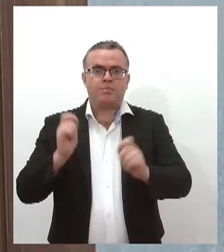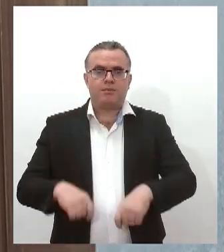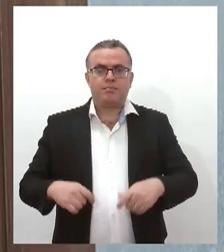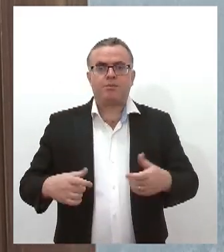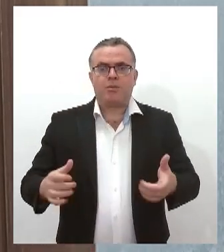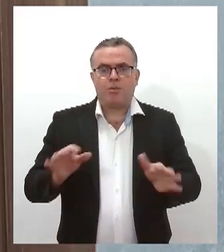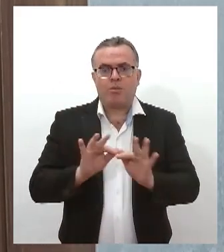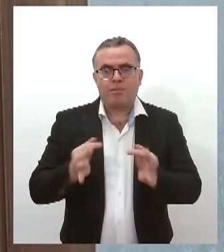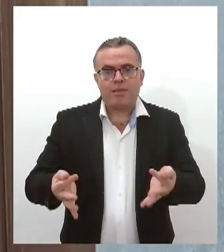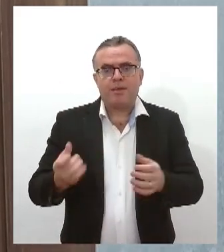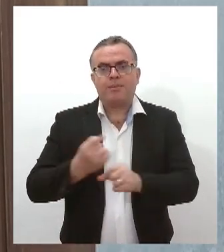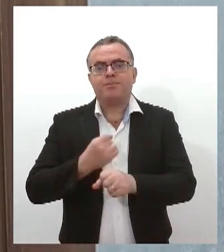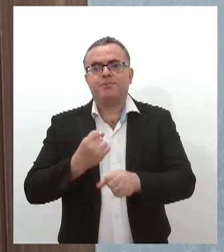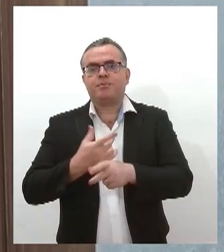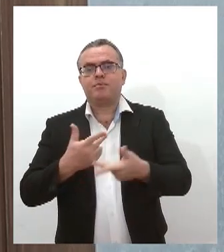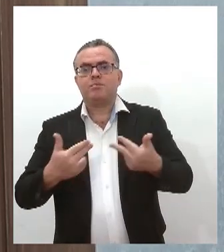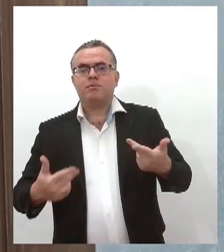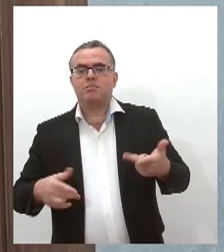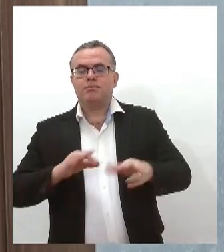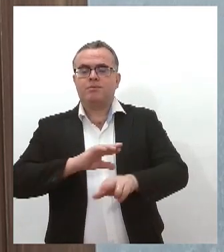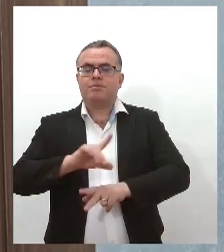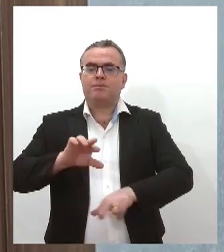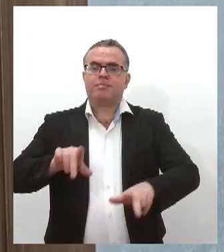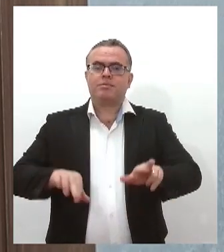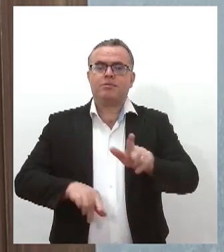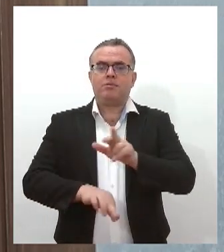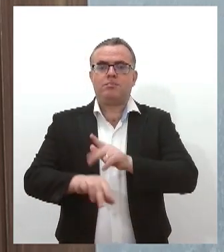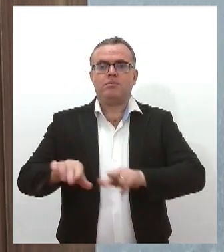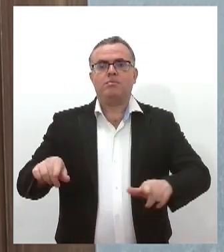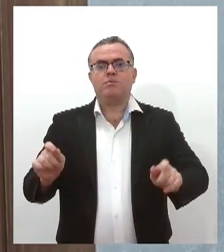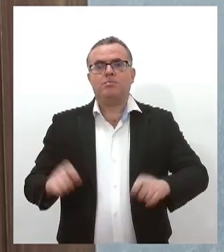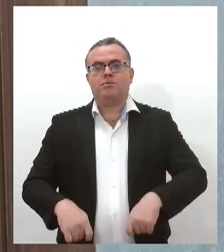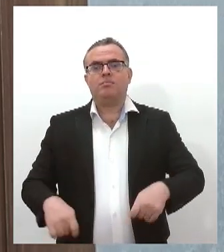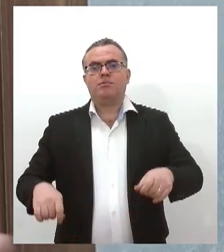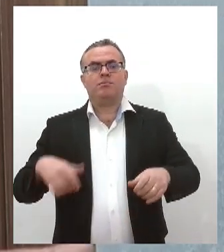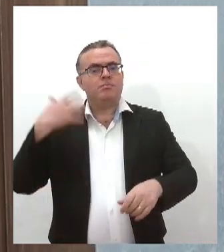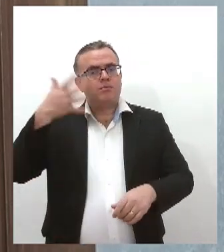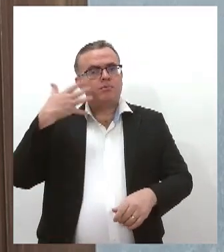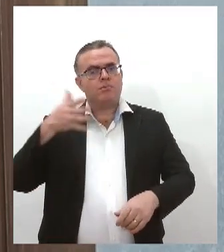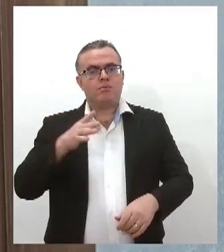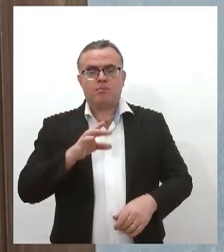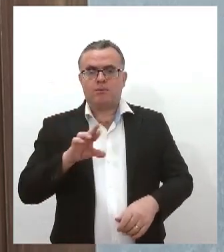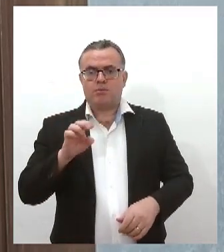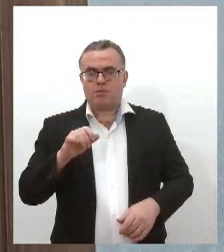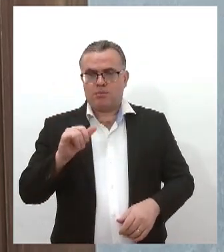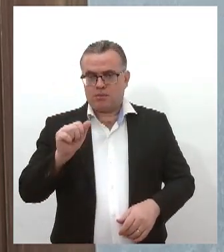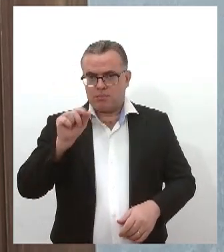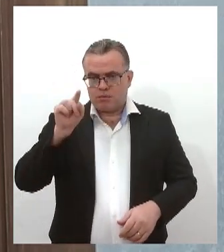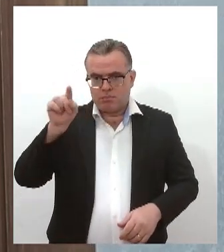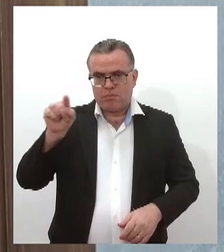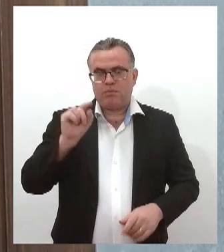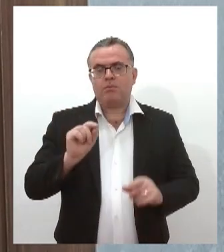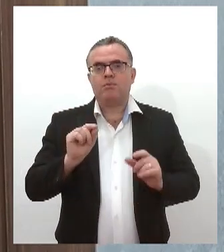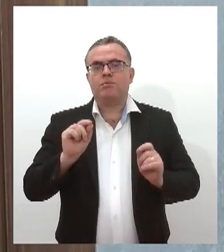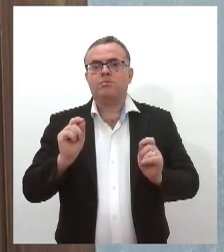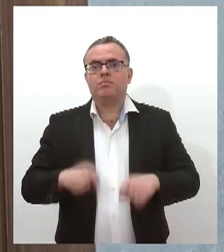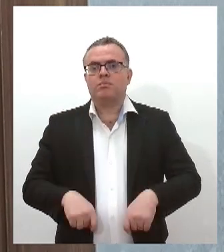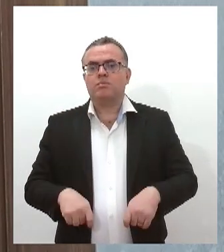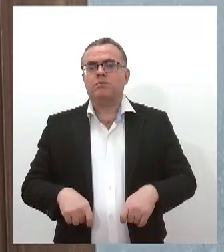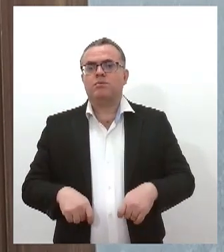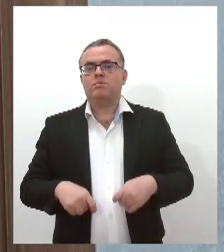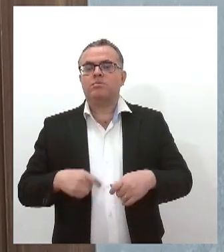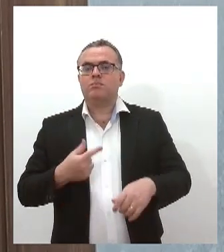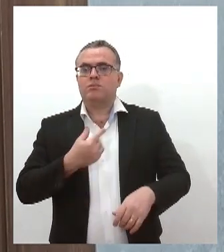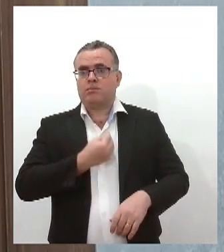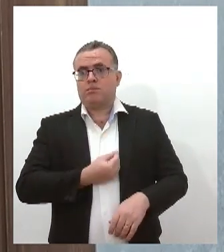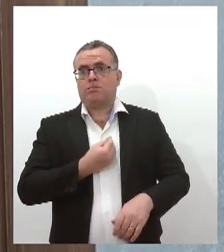resíduos sólidos. Então, foi uma grande conferência feita ali pelo CREA, a nível nacional, o CONCEA, né? Fui muito feliz em poder participar. E dizer